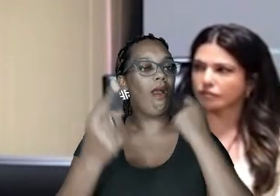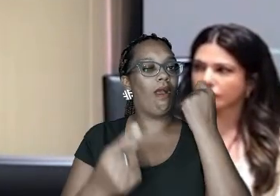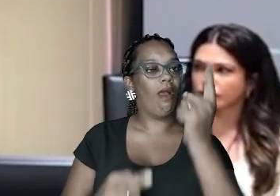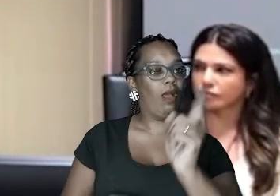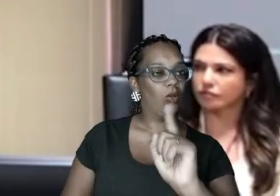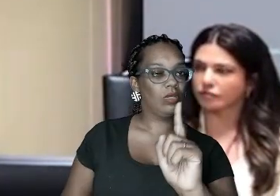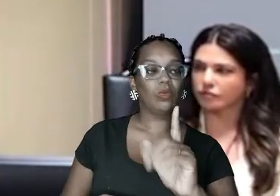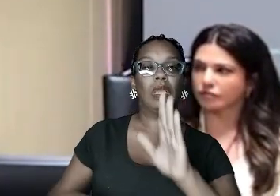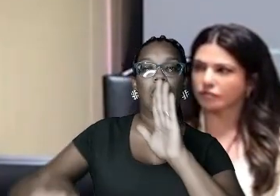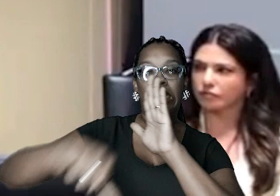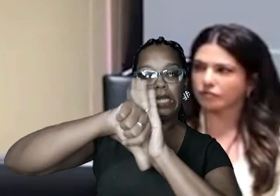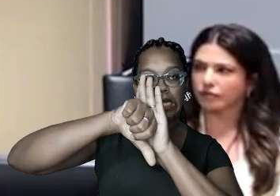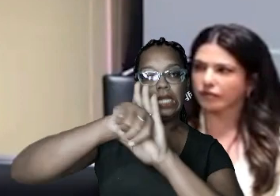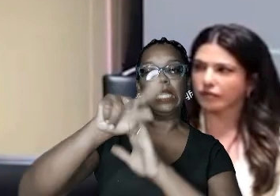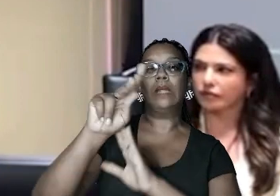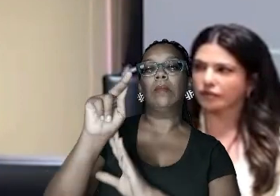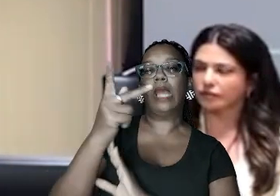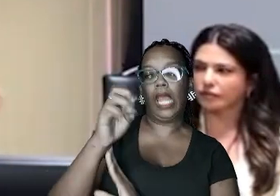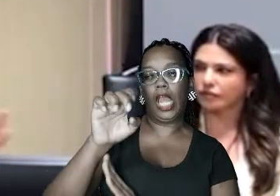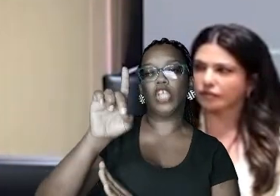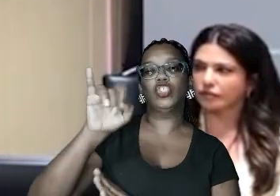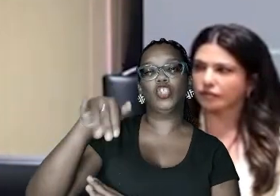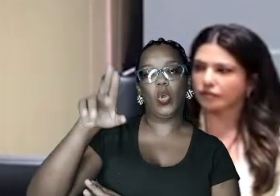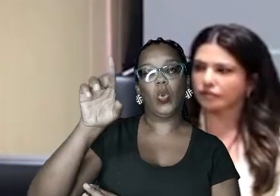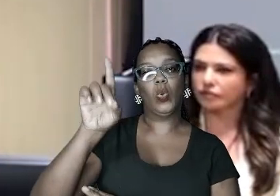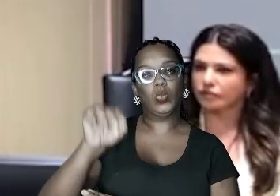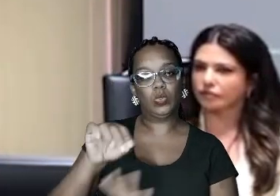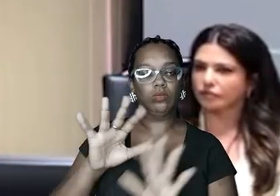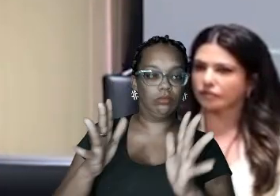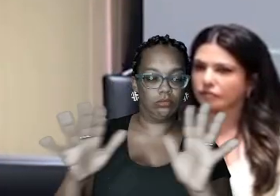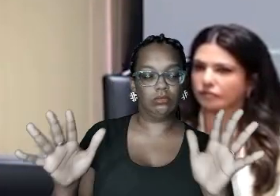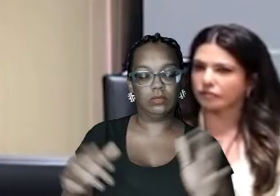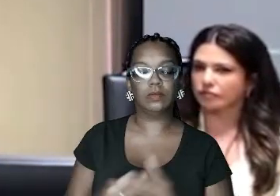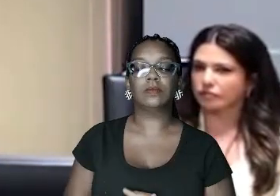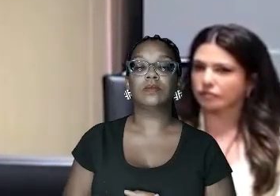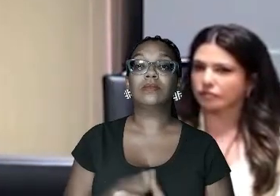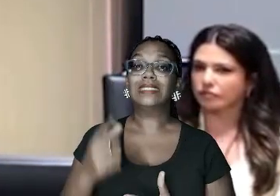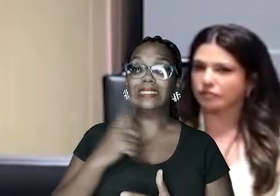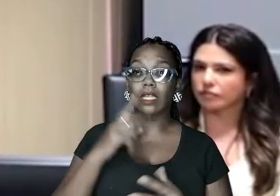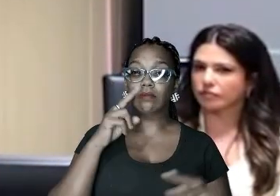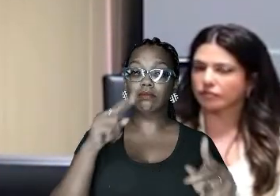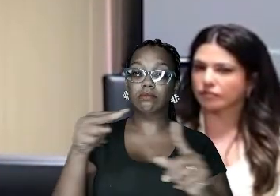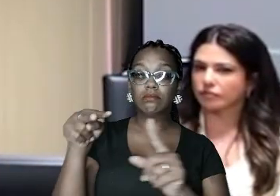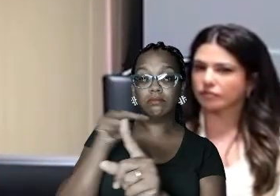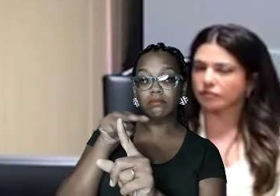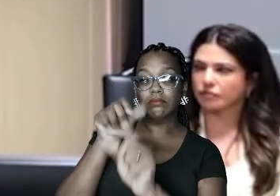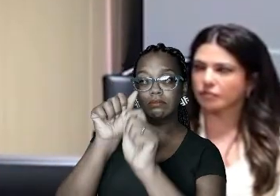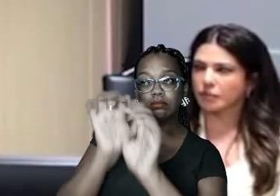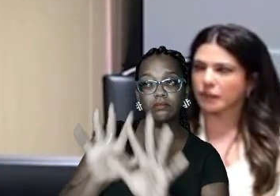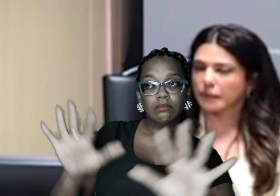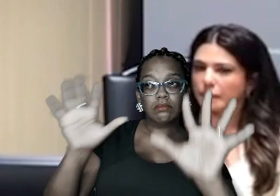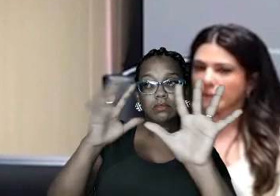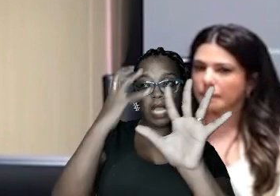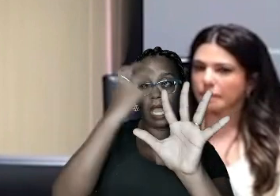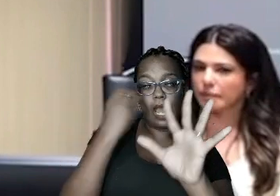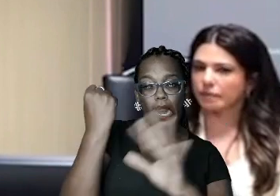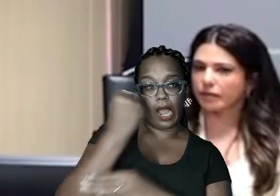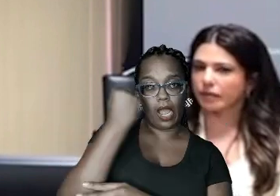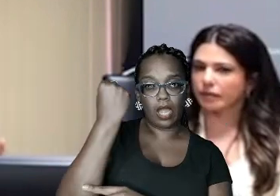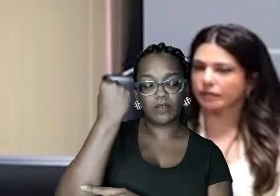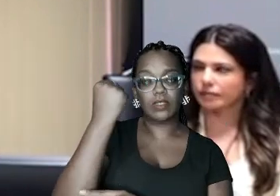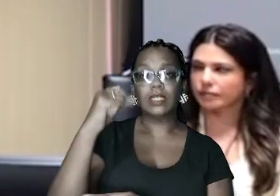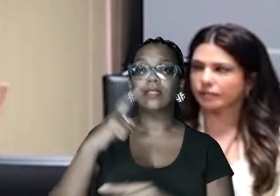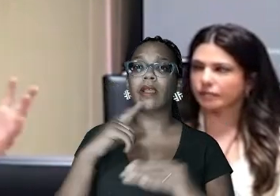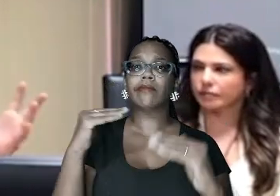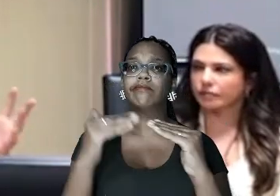não raro não só com insider trade o crimes hediondos etc com esse tipo de lista e uma certa visão de que ele